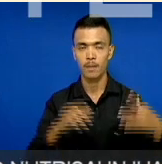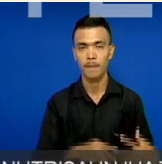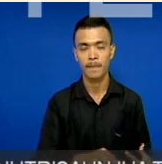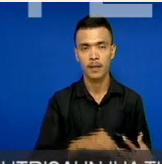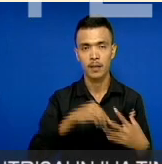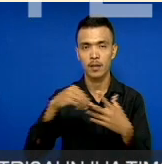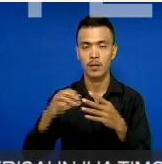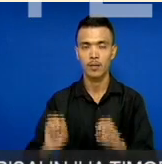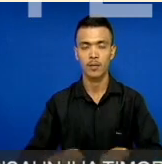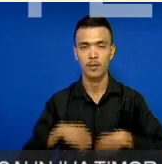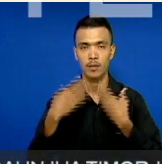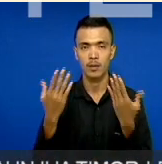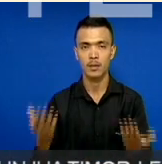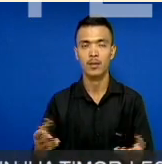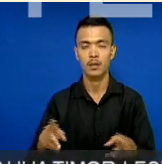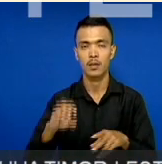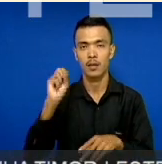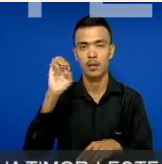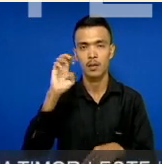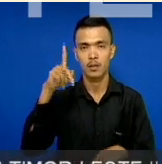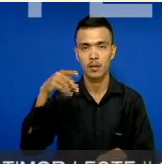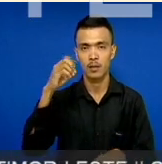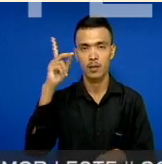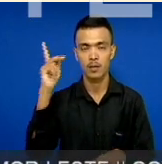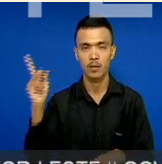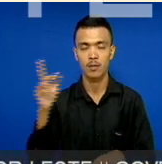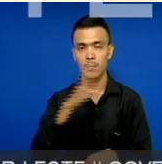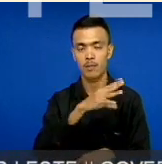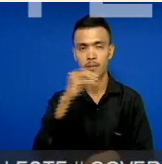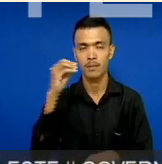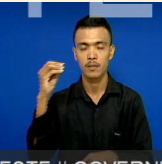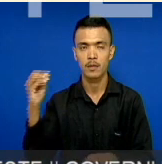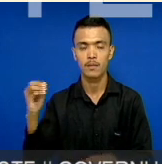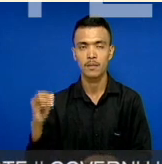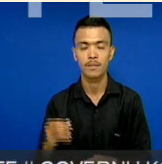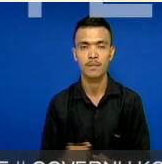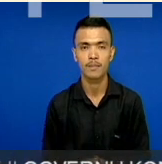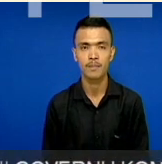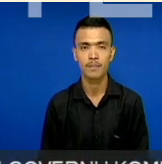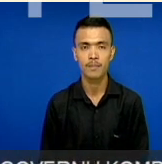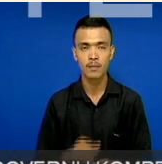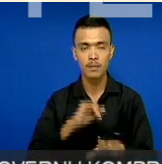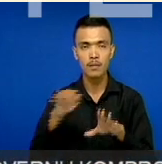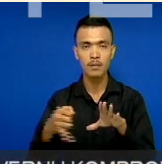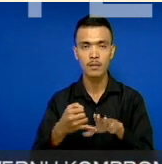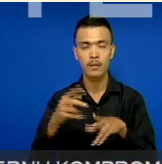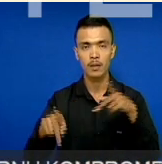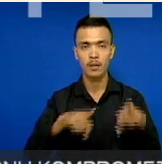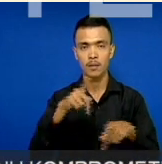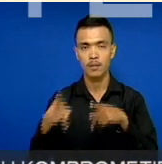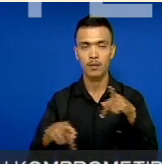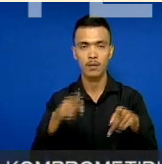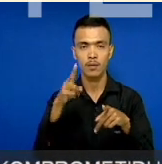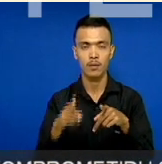insa movimentos cooperativas no movimentos no envolvimento do povo direita, no